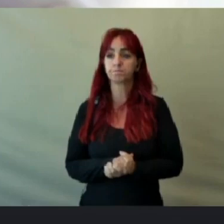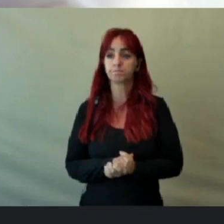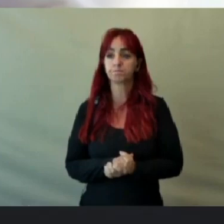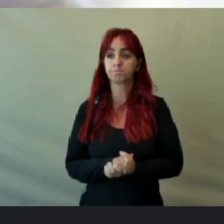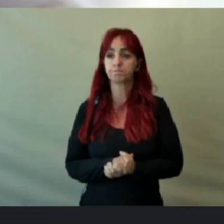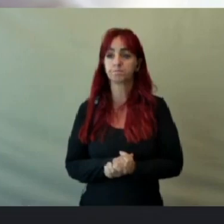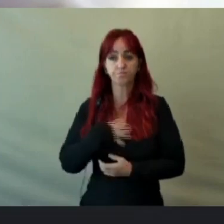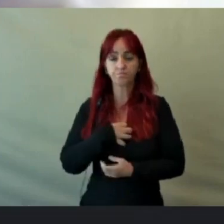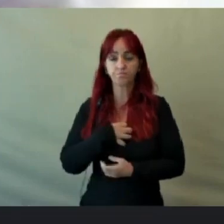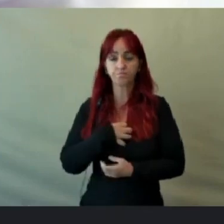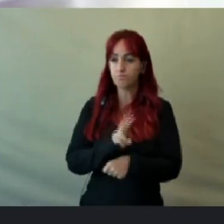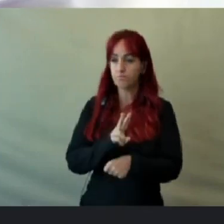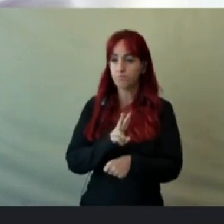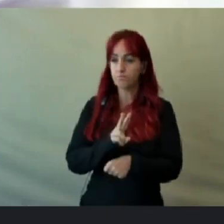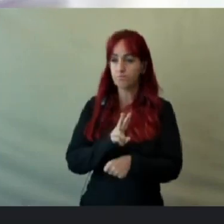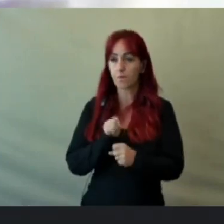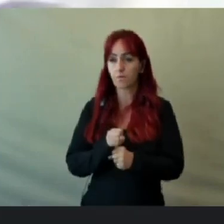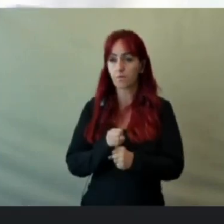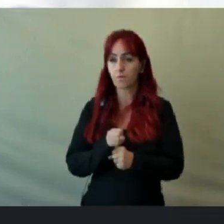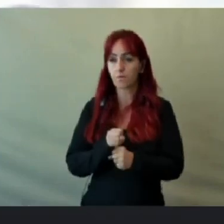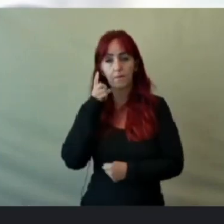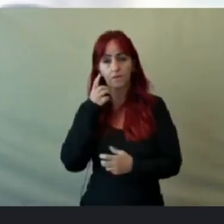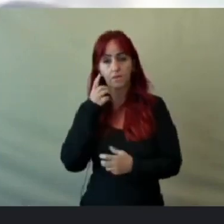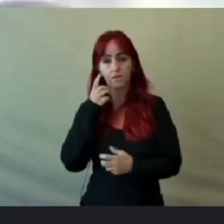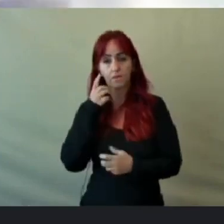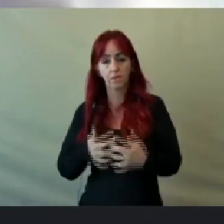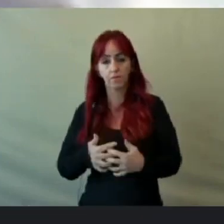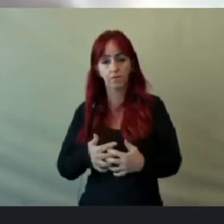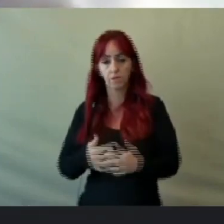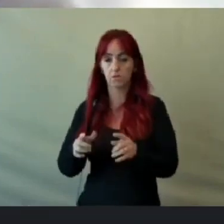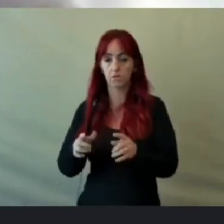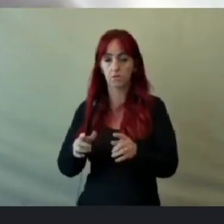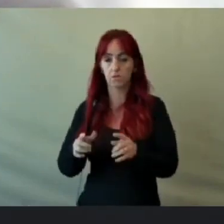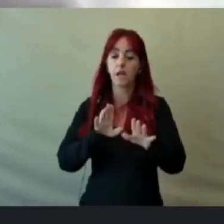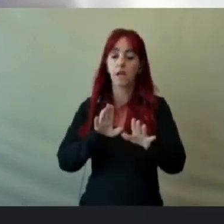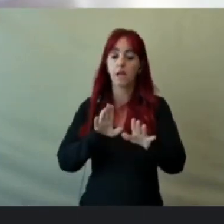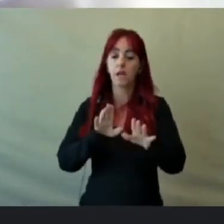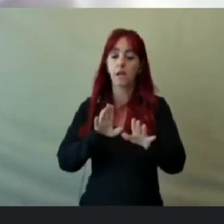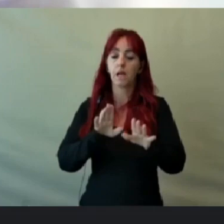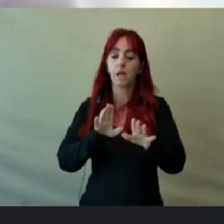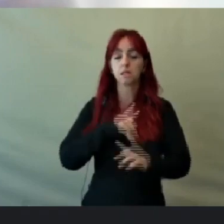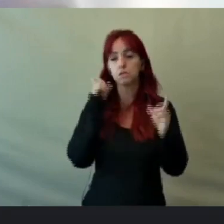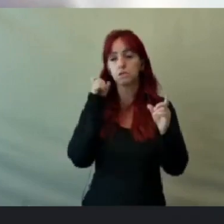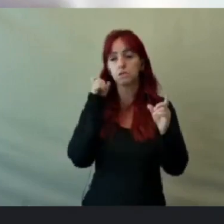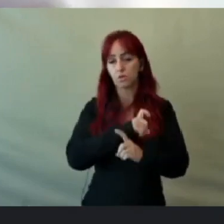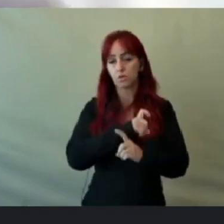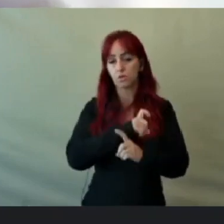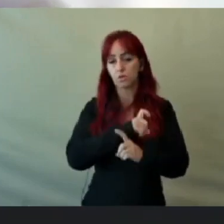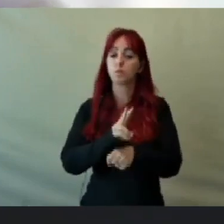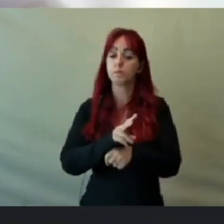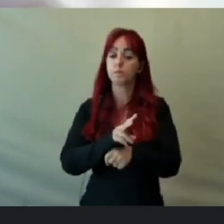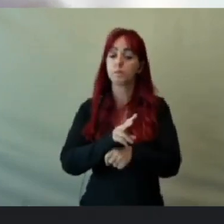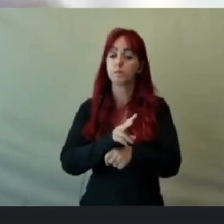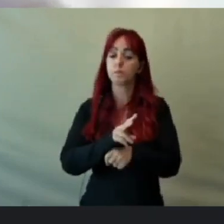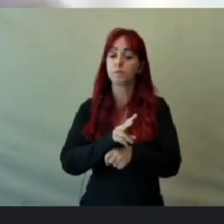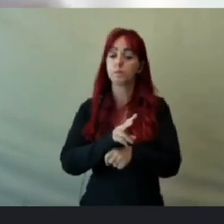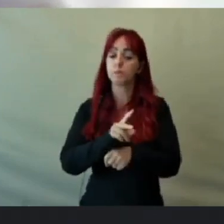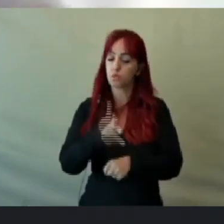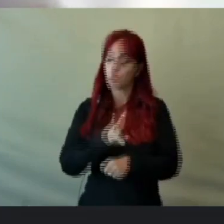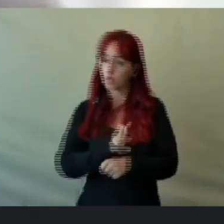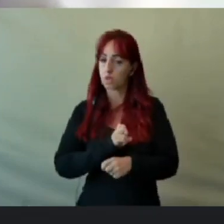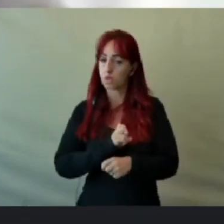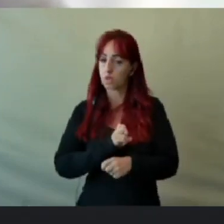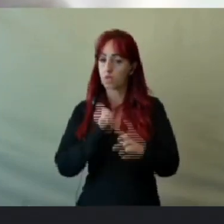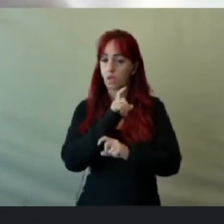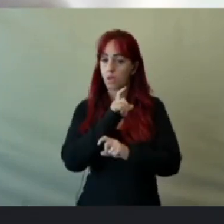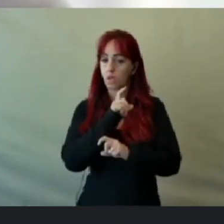uma das grandes dificuldades que a gente tem no âmbito do cuidador propriamente dito é a falta de regulamentação